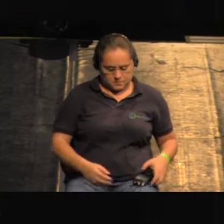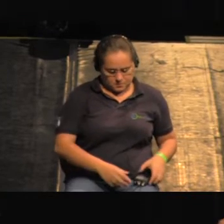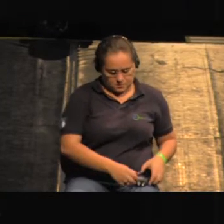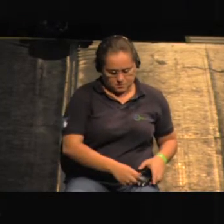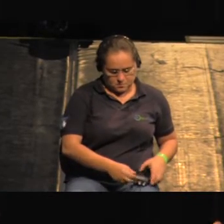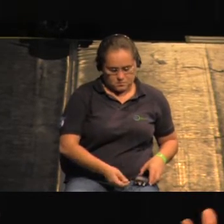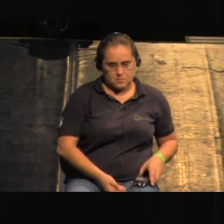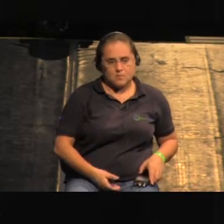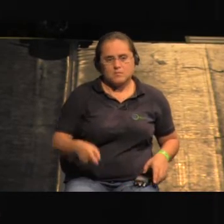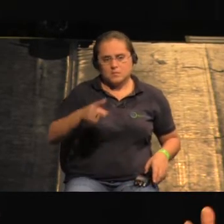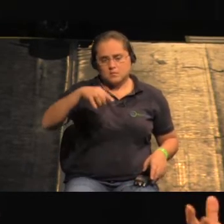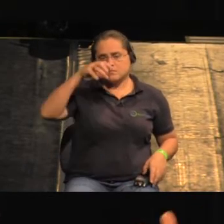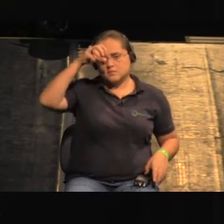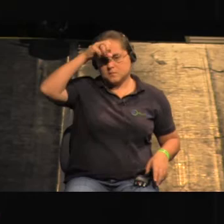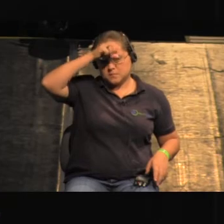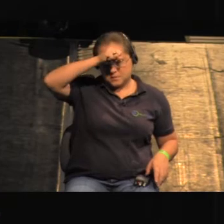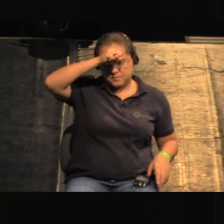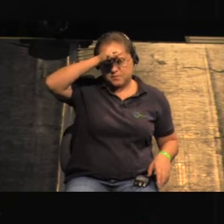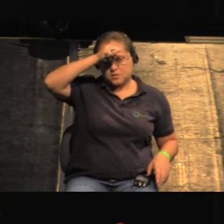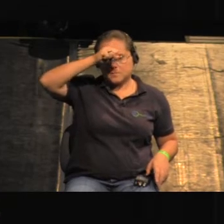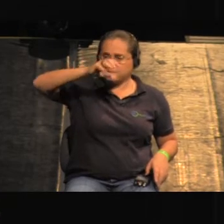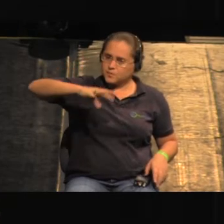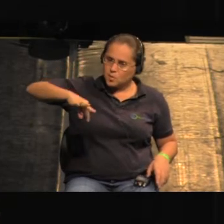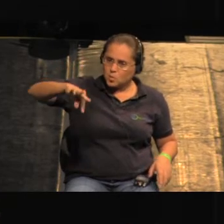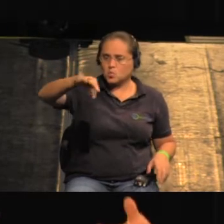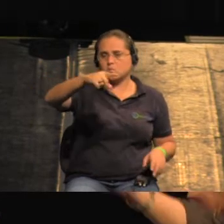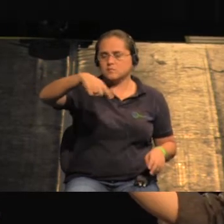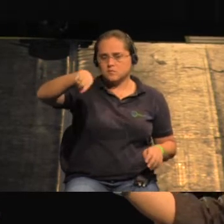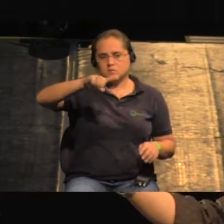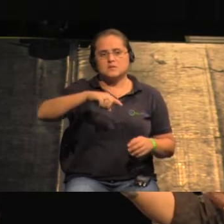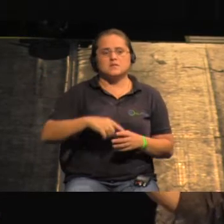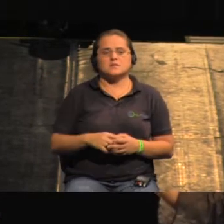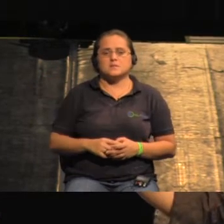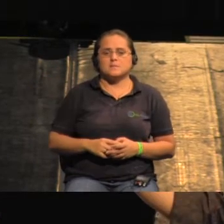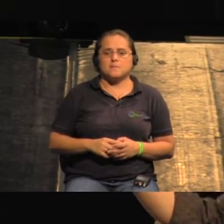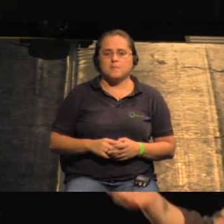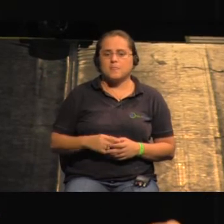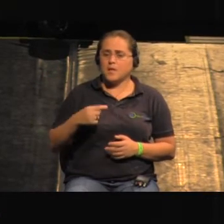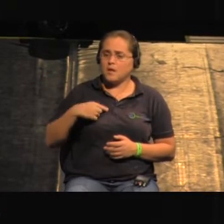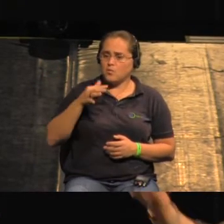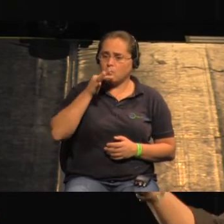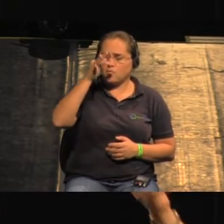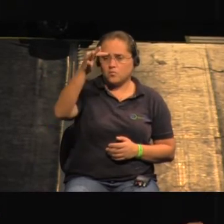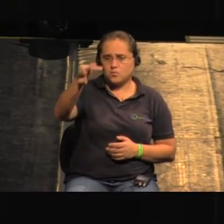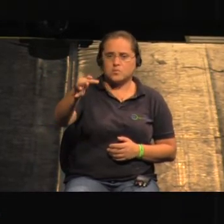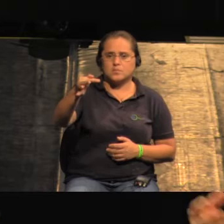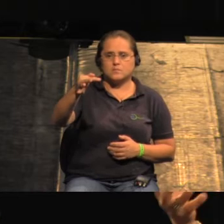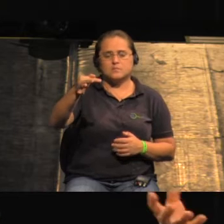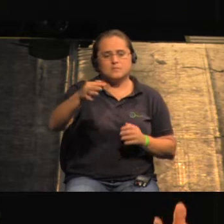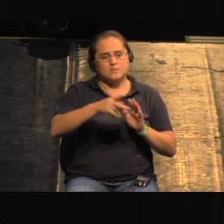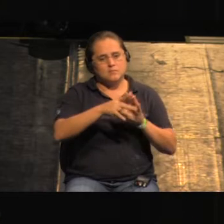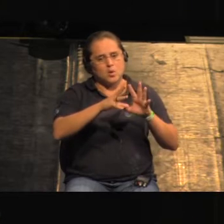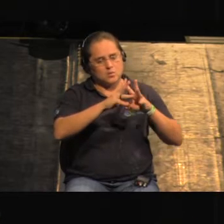Então, nós estamos aprendendo. Todos vocês são o nosso